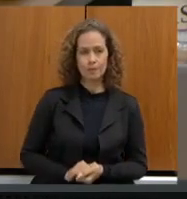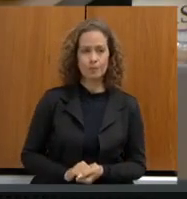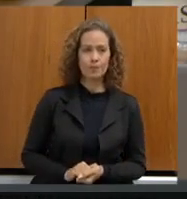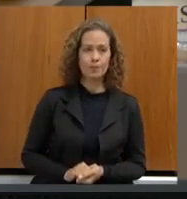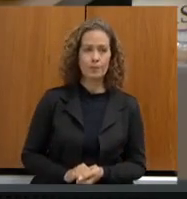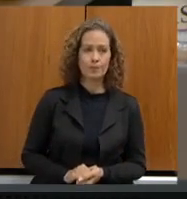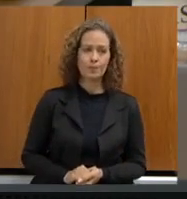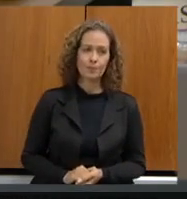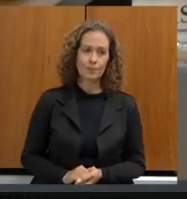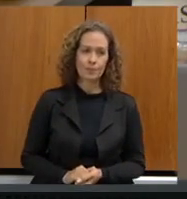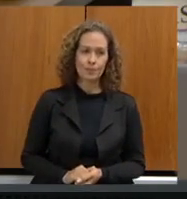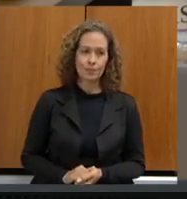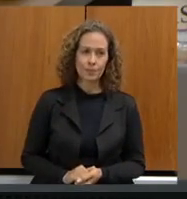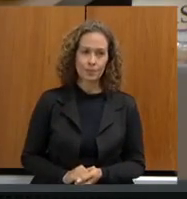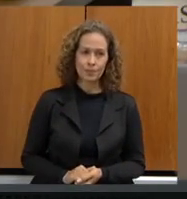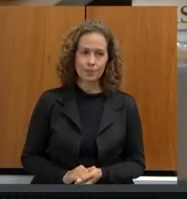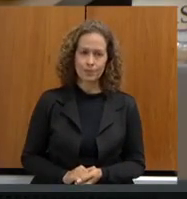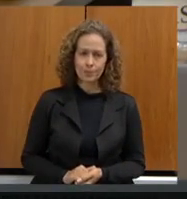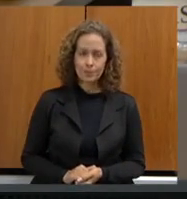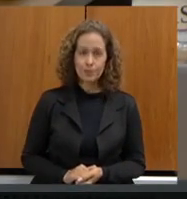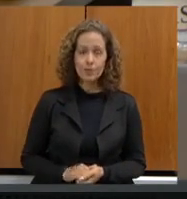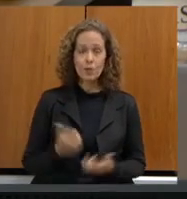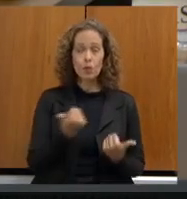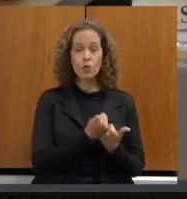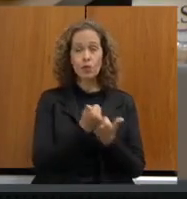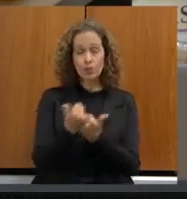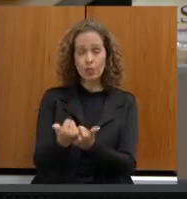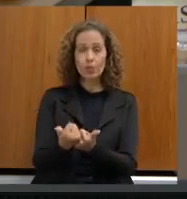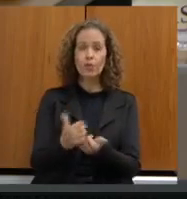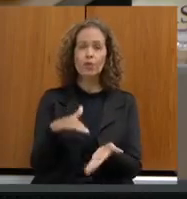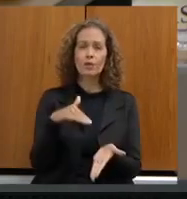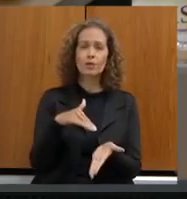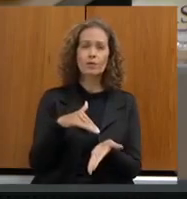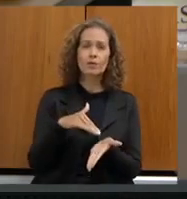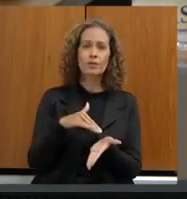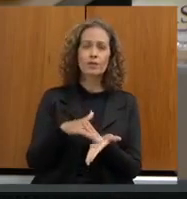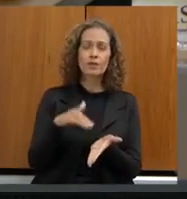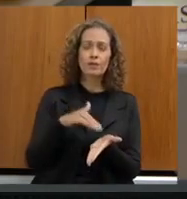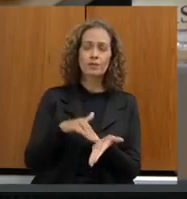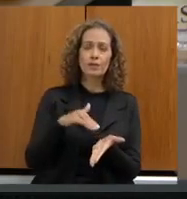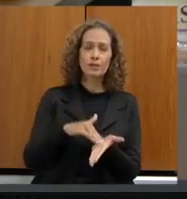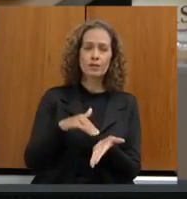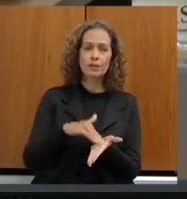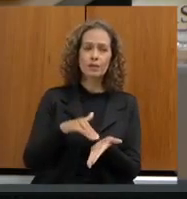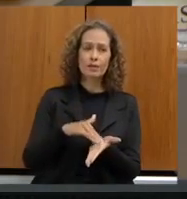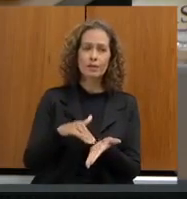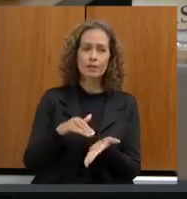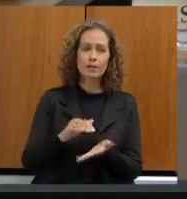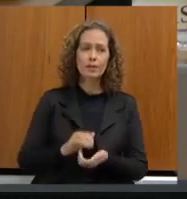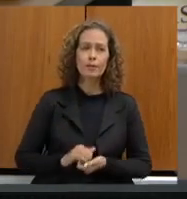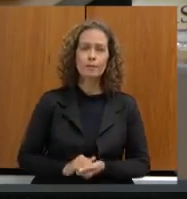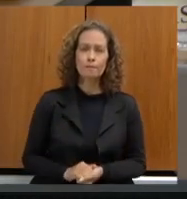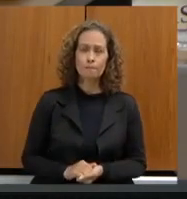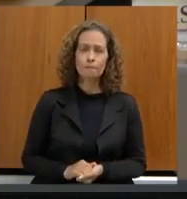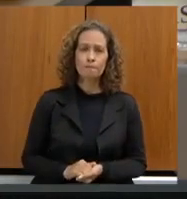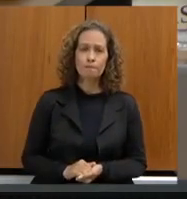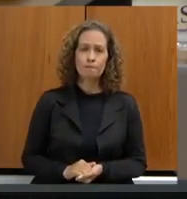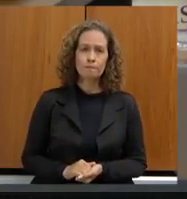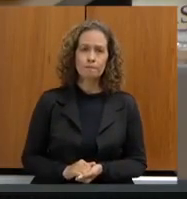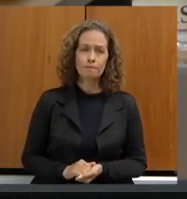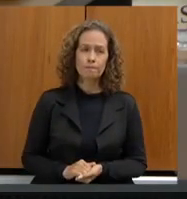o apoio a secretaria também e aqui volta em cima